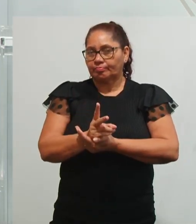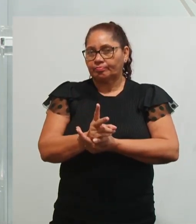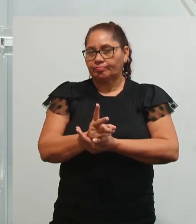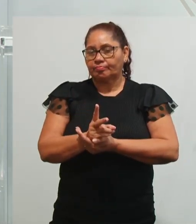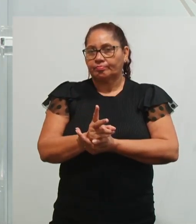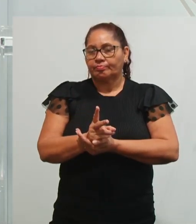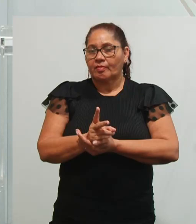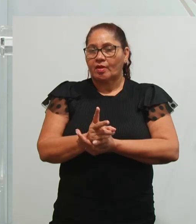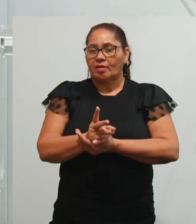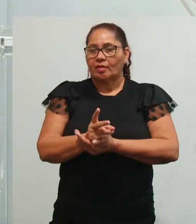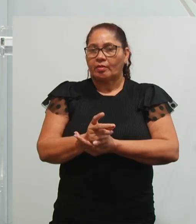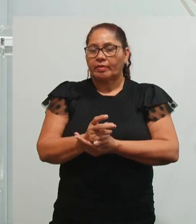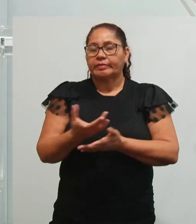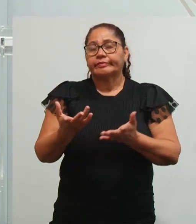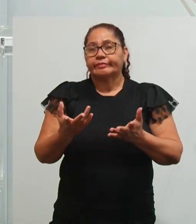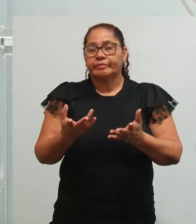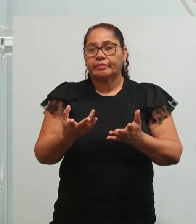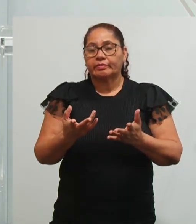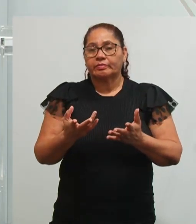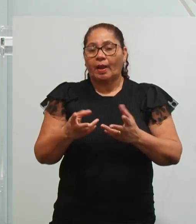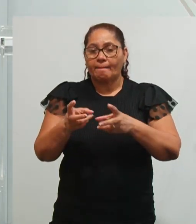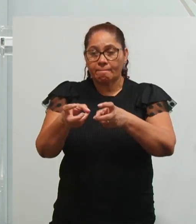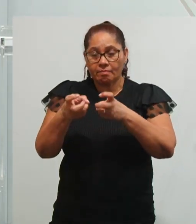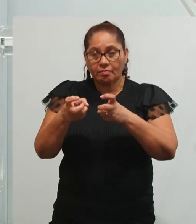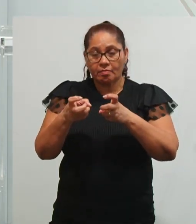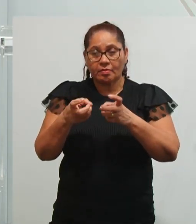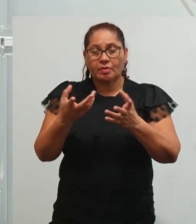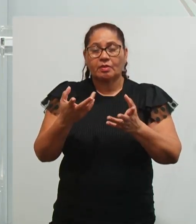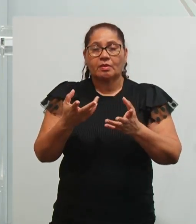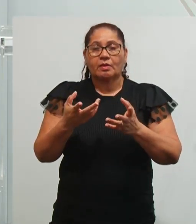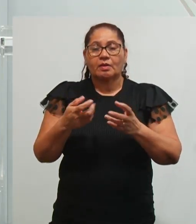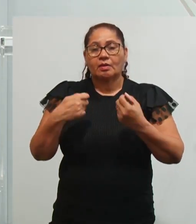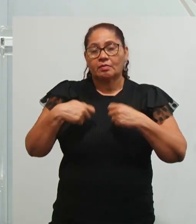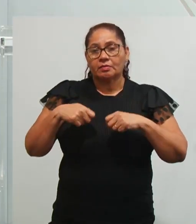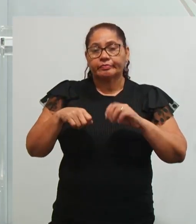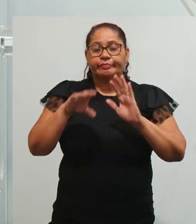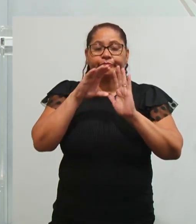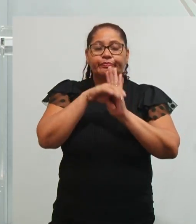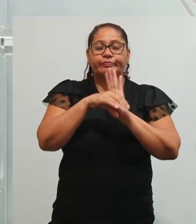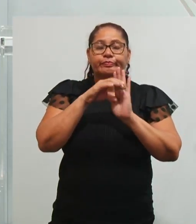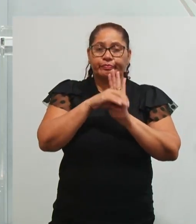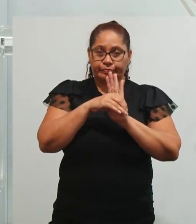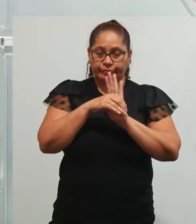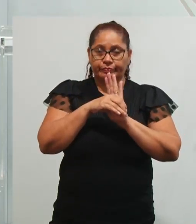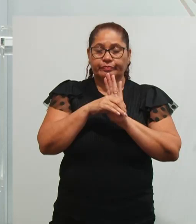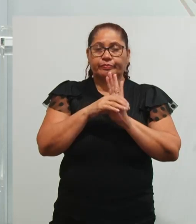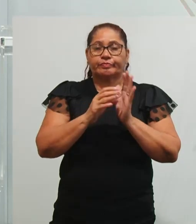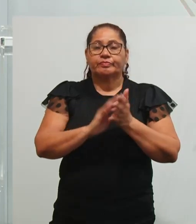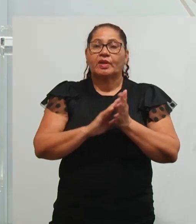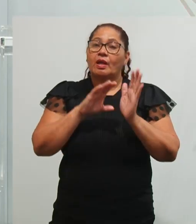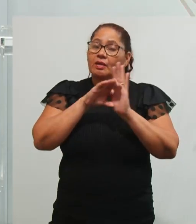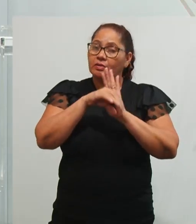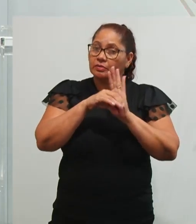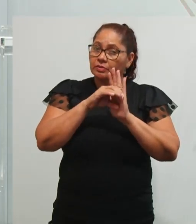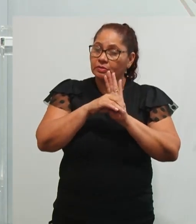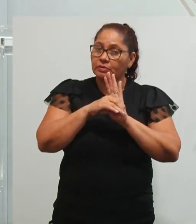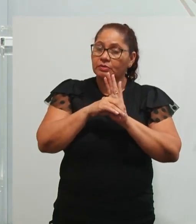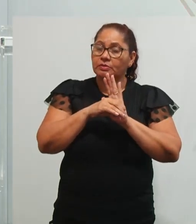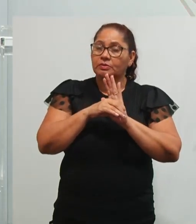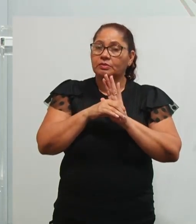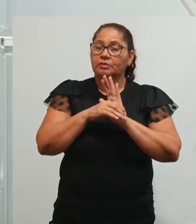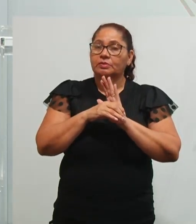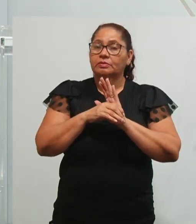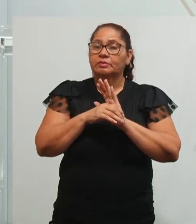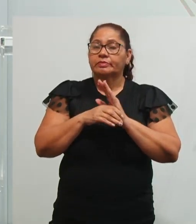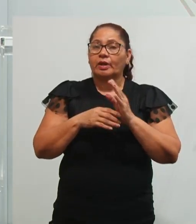explorar um pouco mais sobre isso, né, vocês precisam desenvolver esses conceitos, mas esses conceitos estão ancorados aqui no